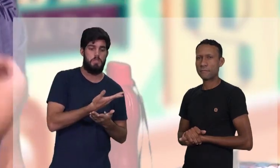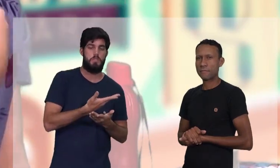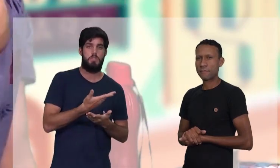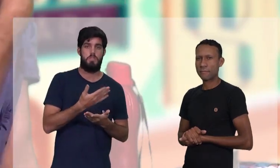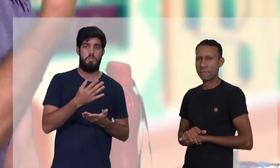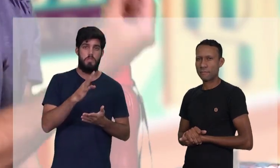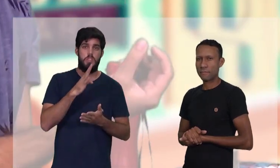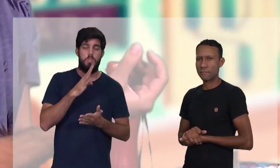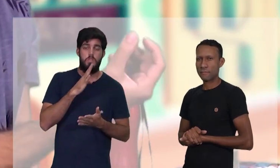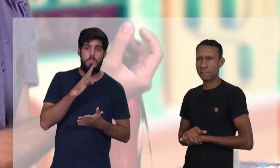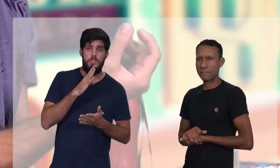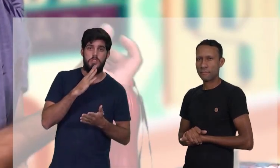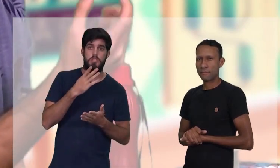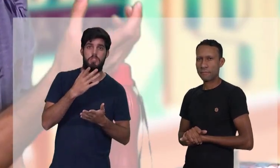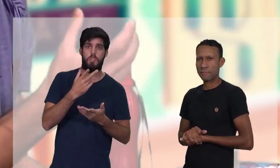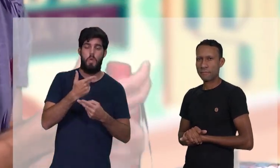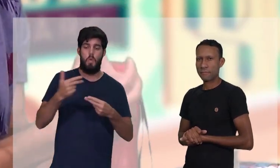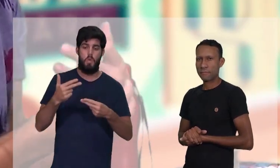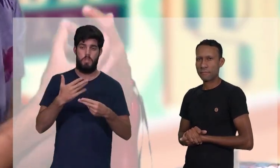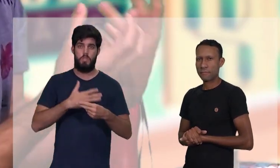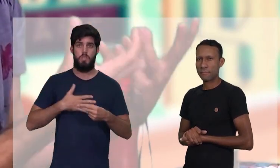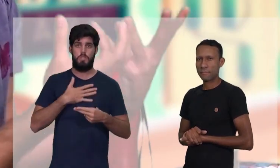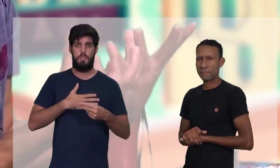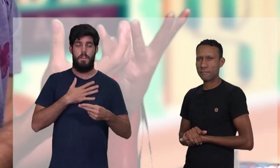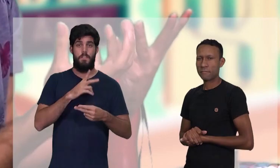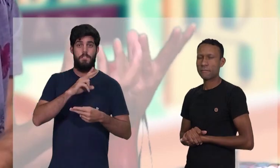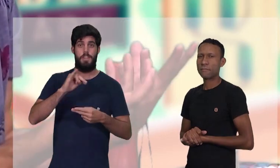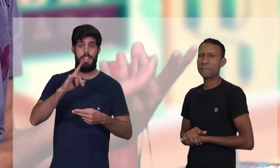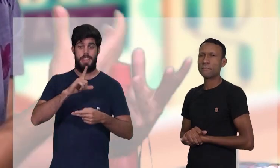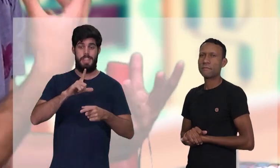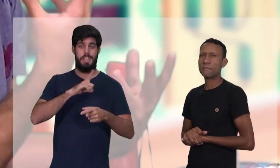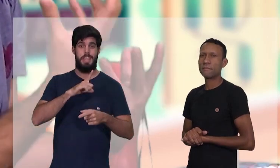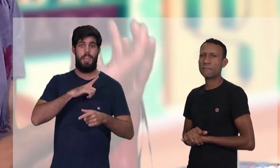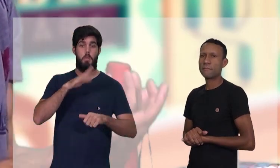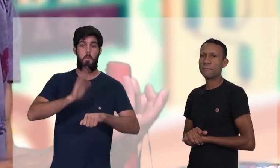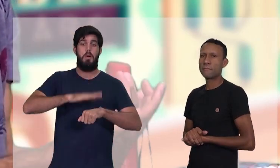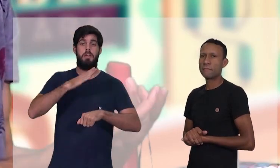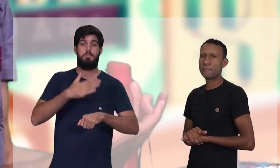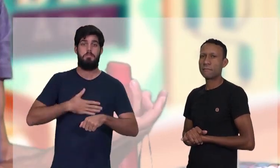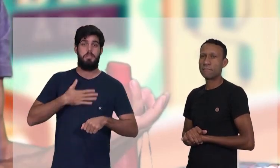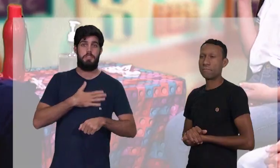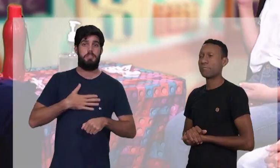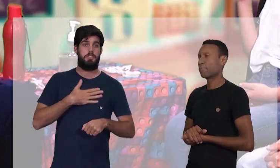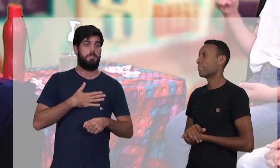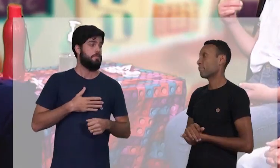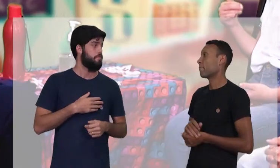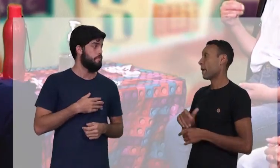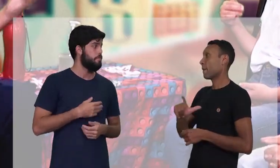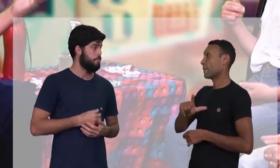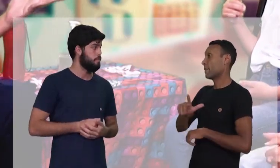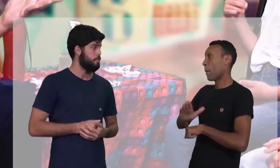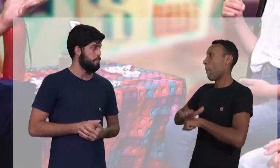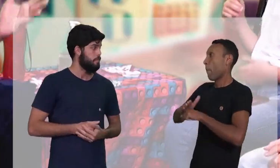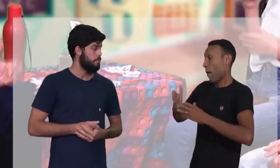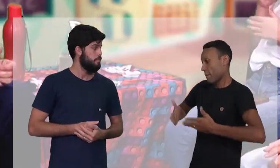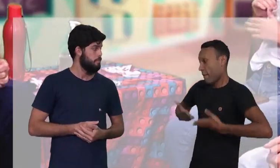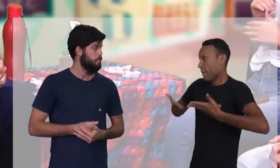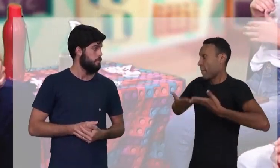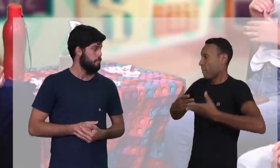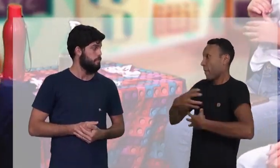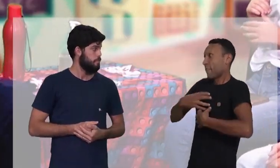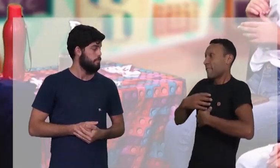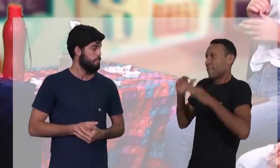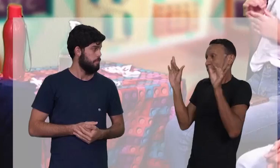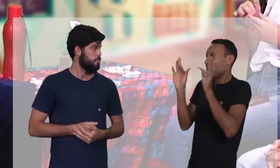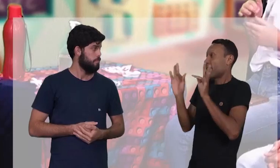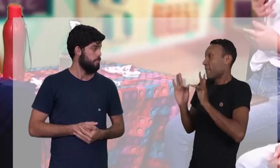Você conhecendo algo que você gosta, provavelmente você vai ter mais prazer na hora de estudar, de ver aquilo. É, e mais autoestima, né? Porque você vai estar